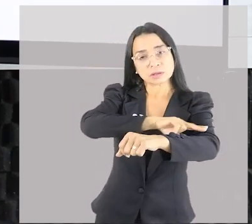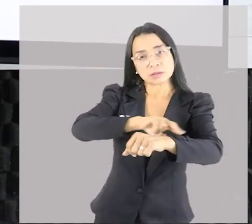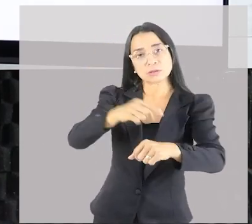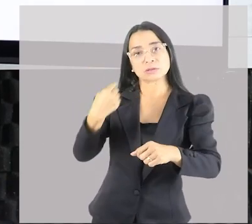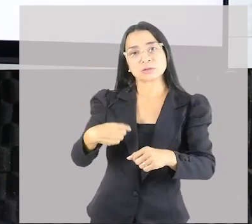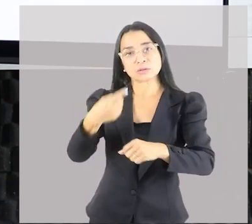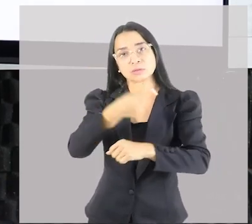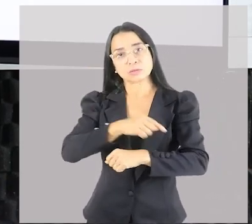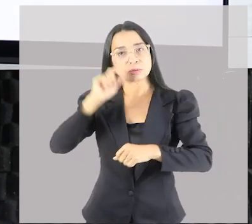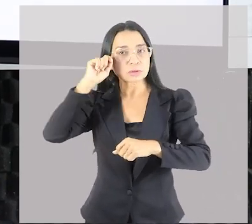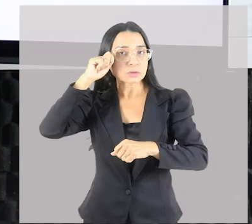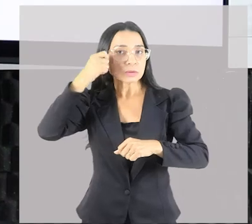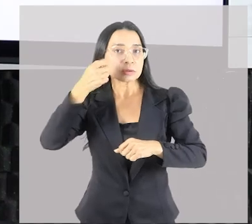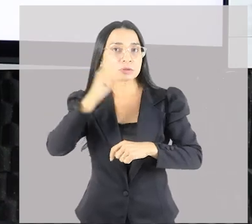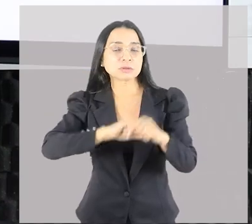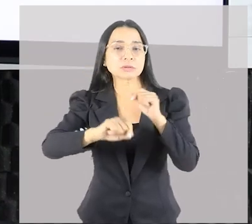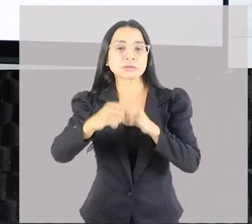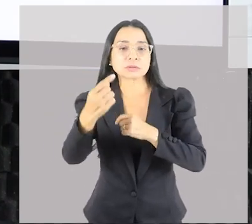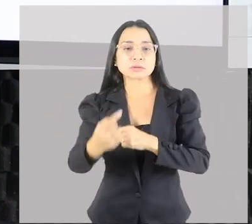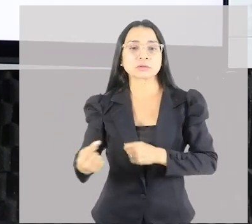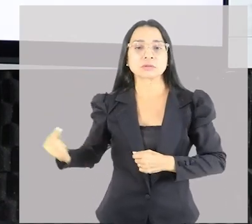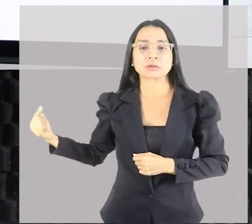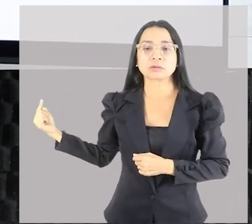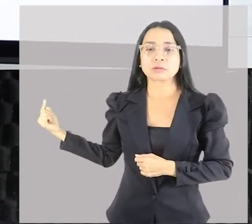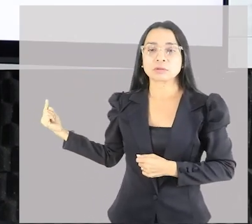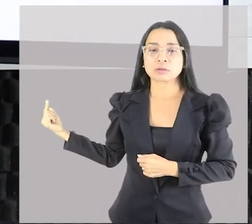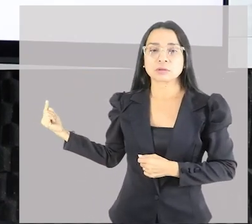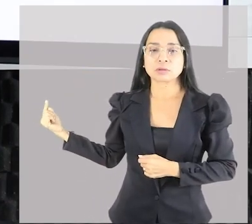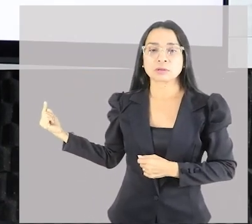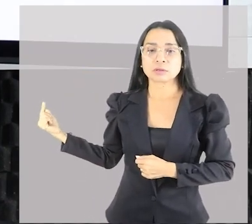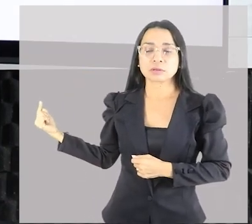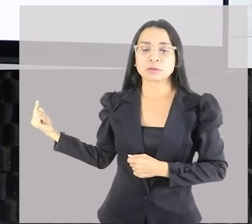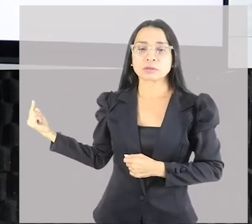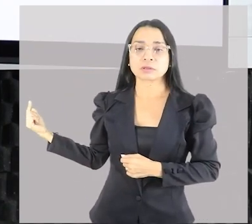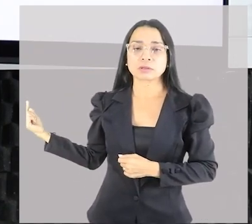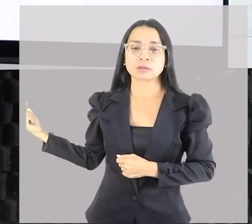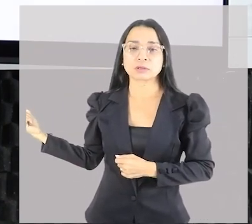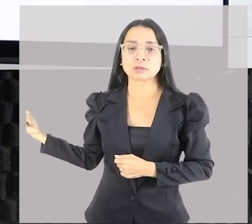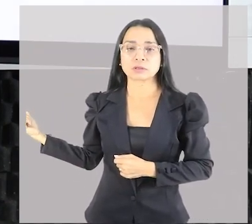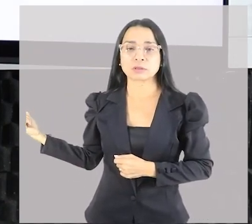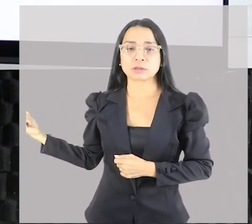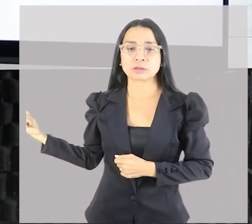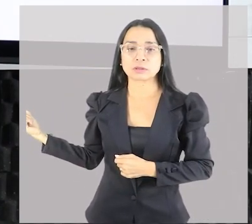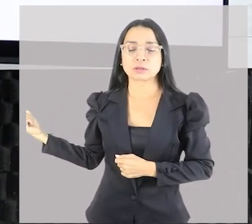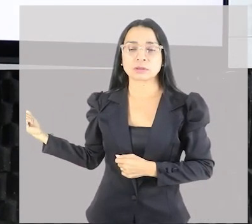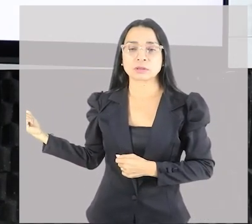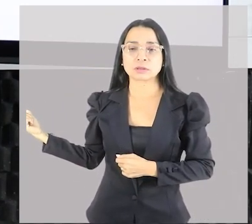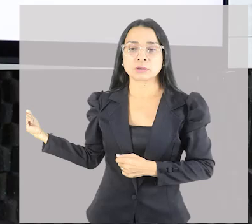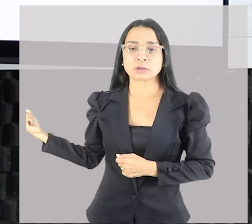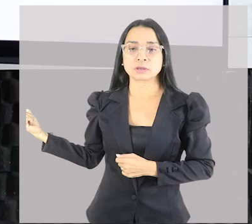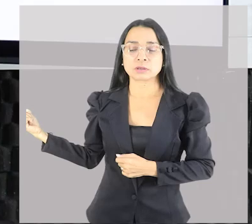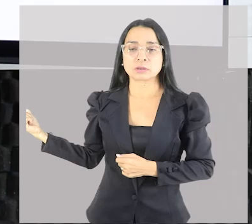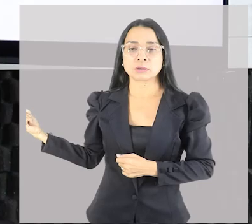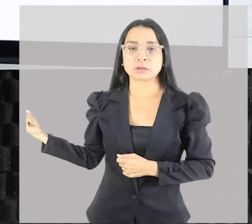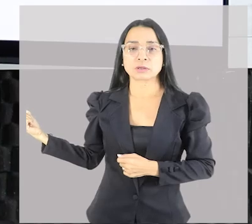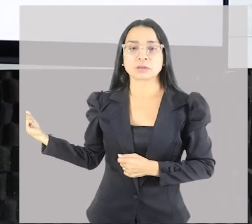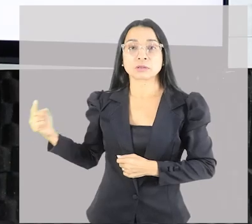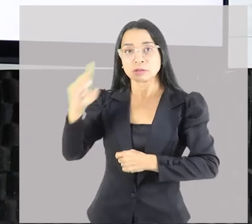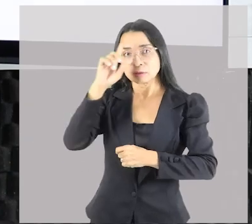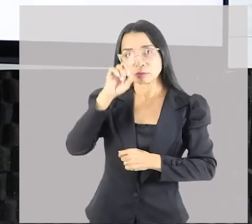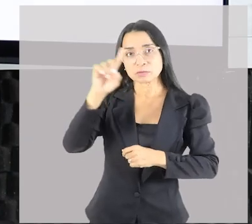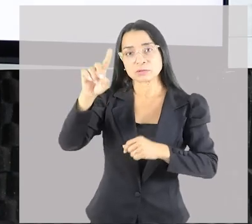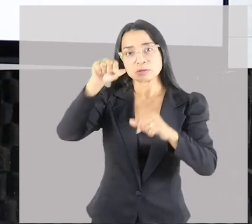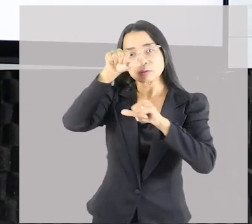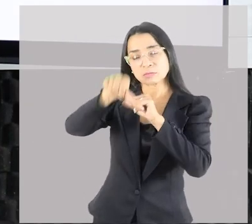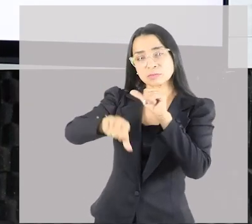dos negros. Quarta-feira, 11 de dezembro de 2019, foi a grande capacidade humana e nesse dia virou